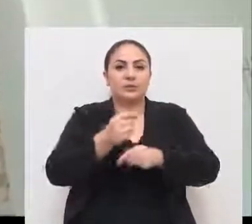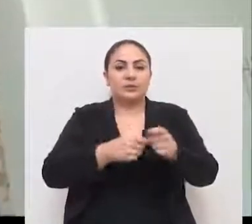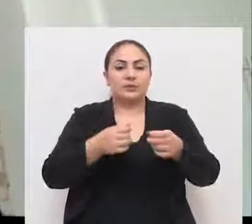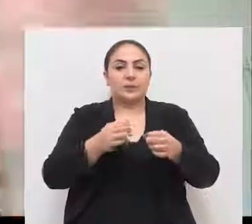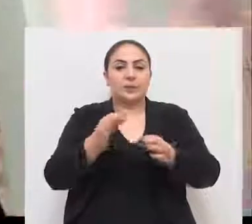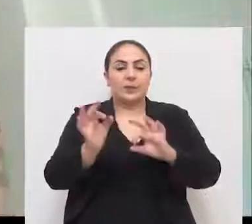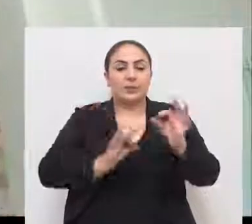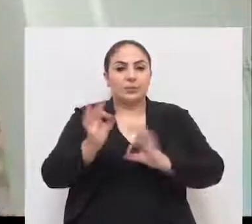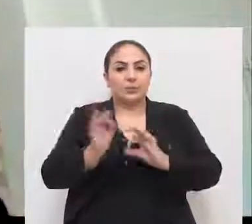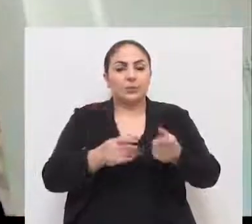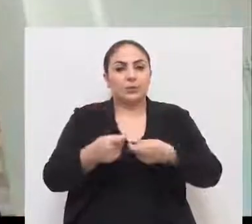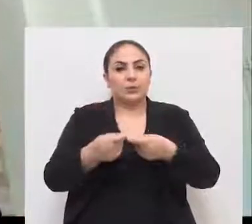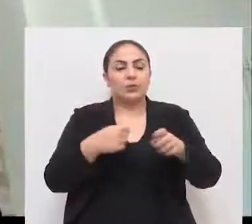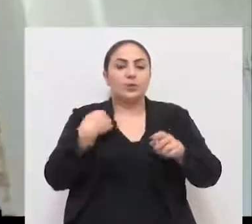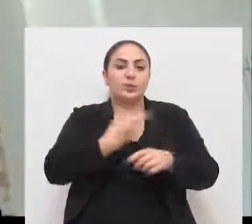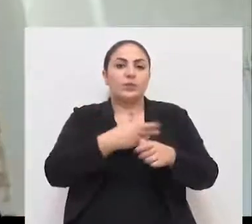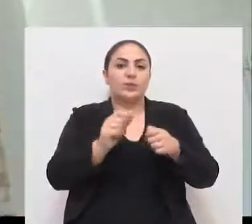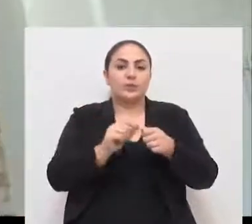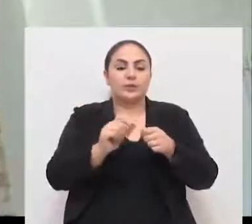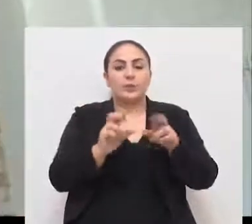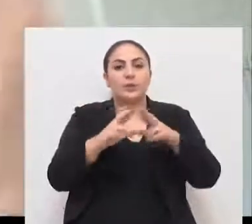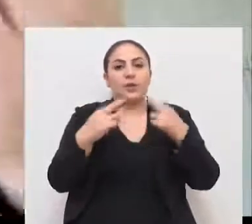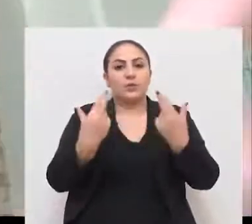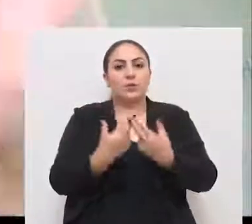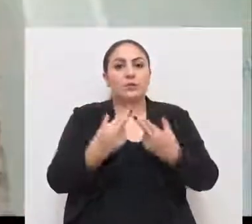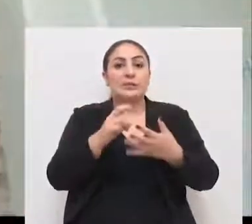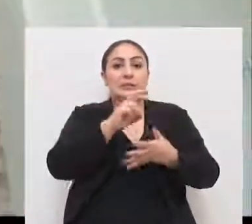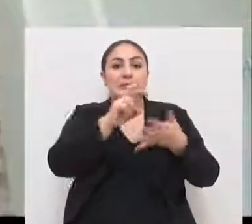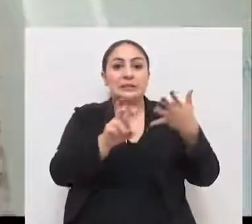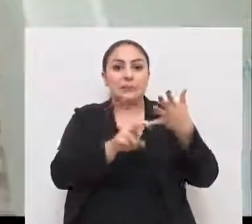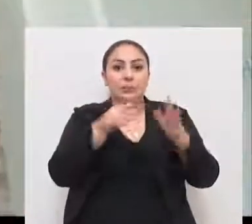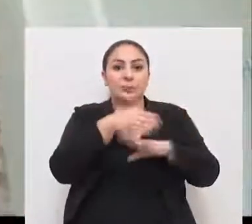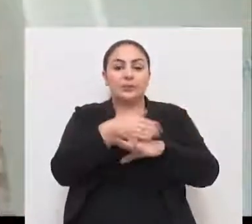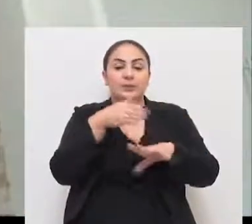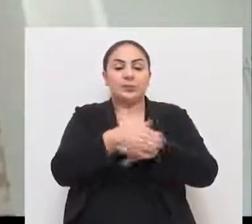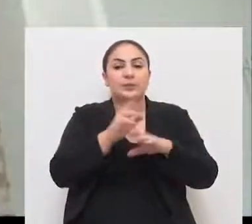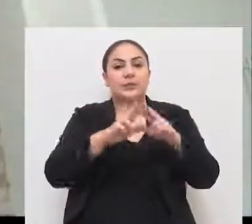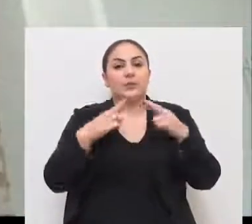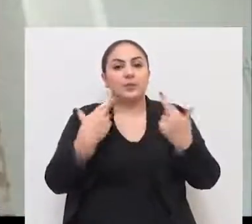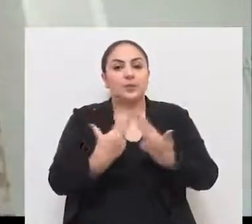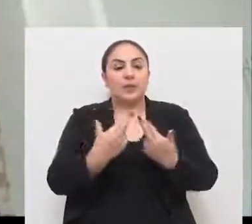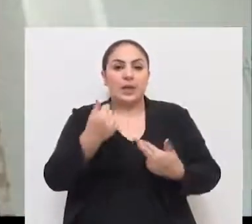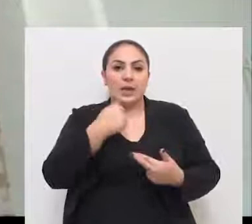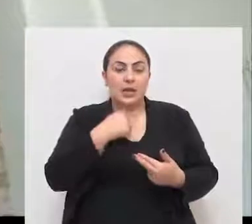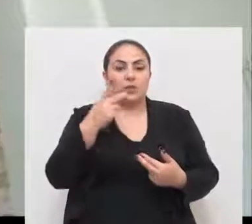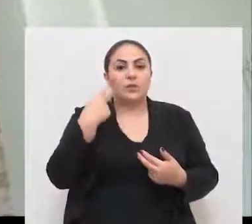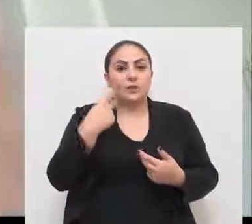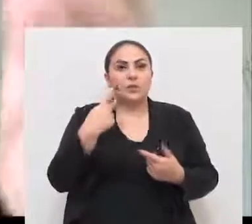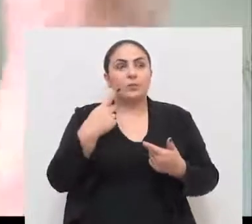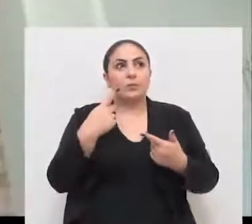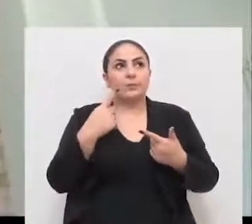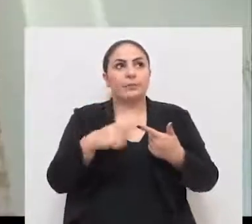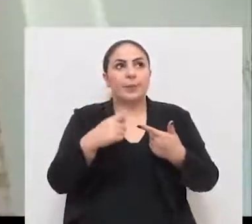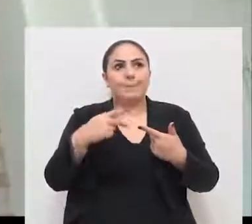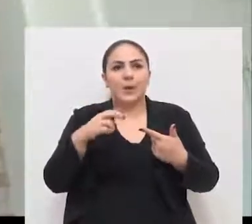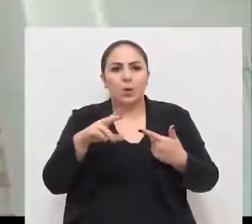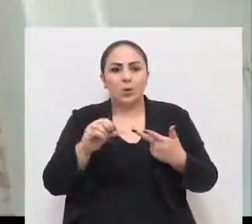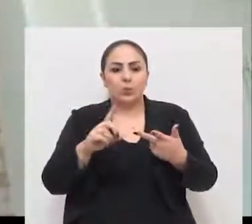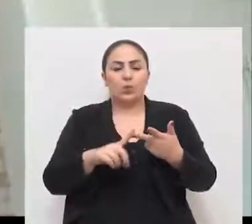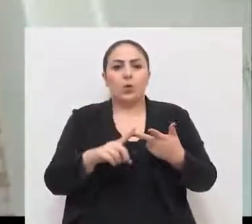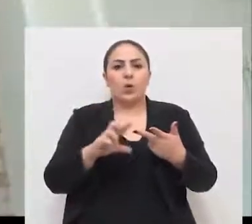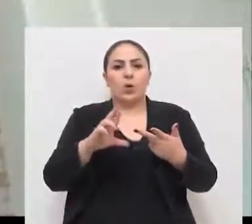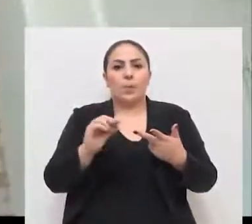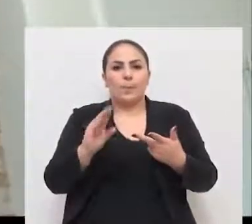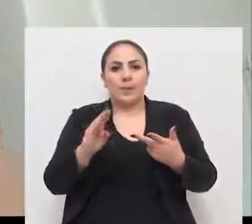Controle, nós reunimos 5 membros da comissão, eu, vereador Valdo, vereador Roberto Tozon, vereador